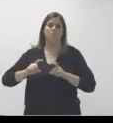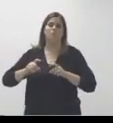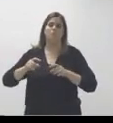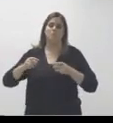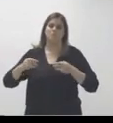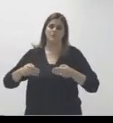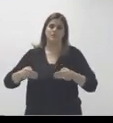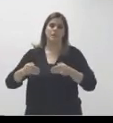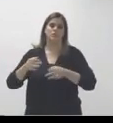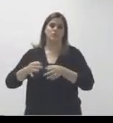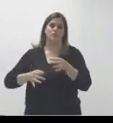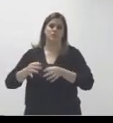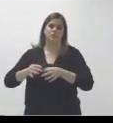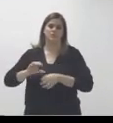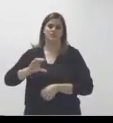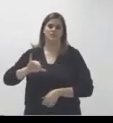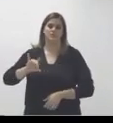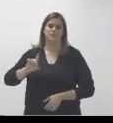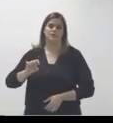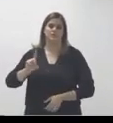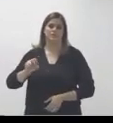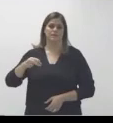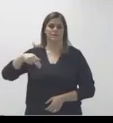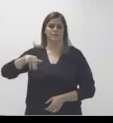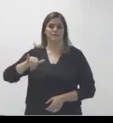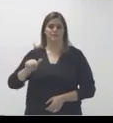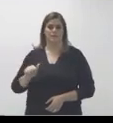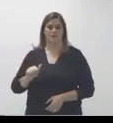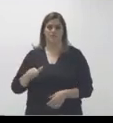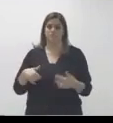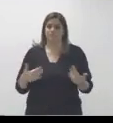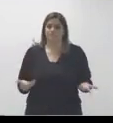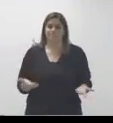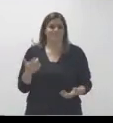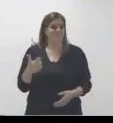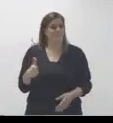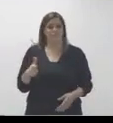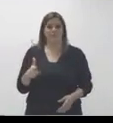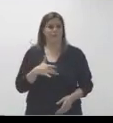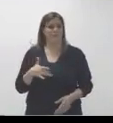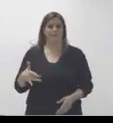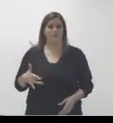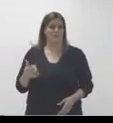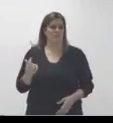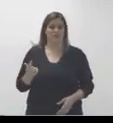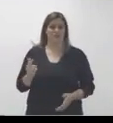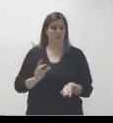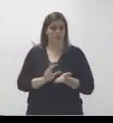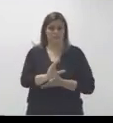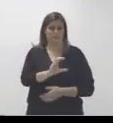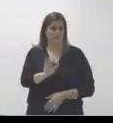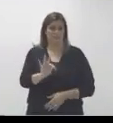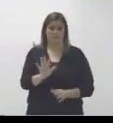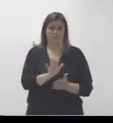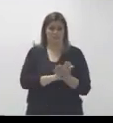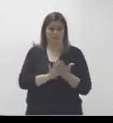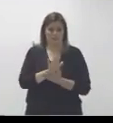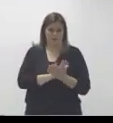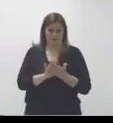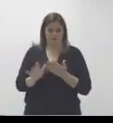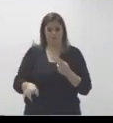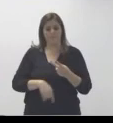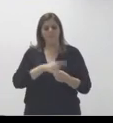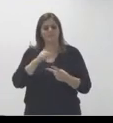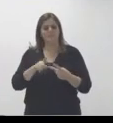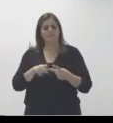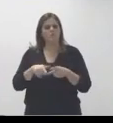nós não temos é investimento é de recursos da saúde nessas unidades a segunda é exatamente fazer uma